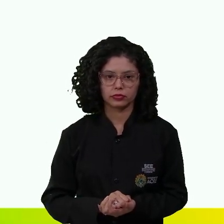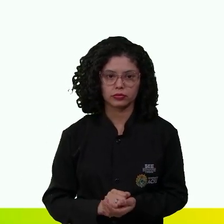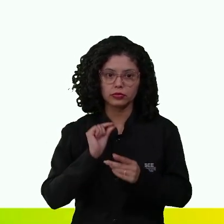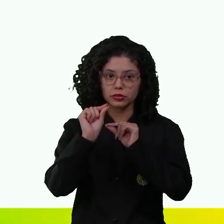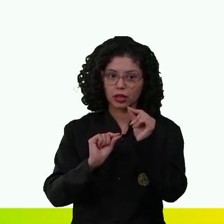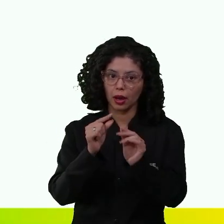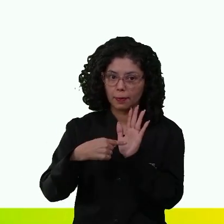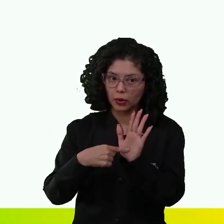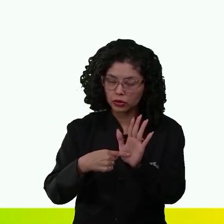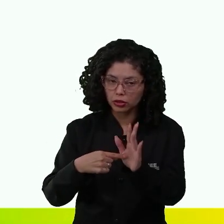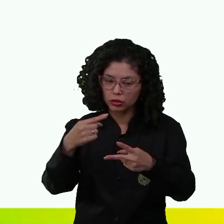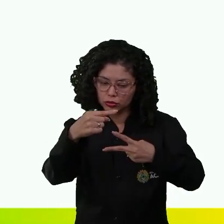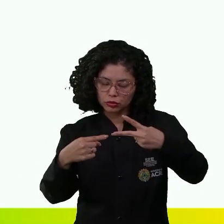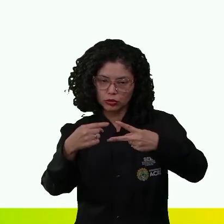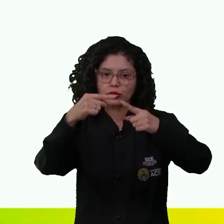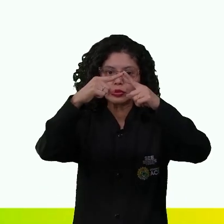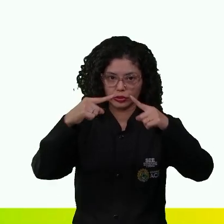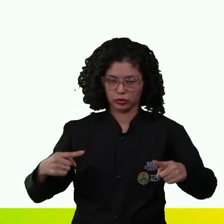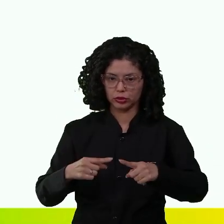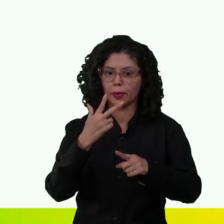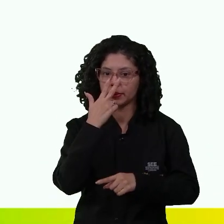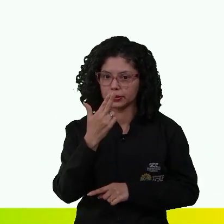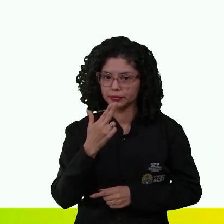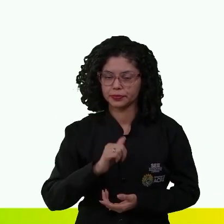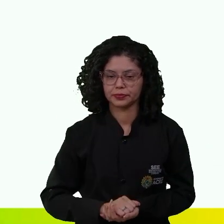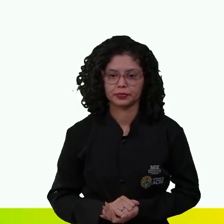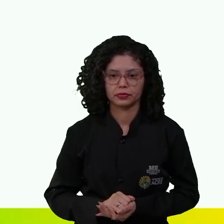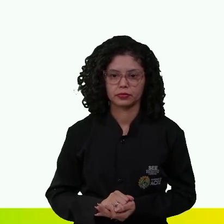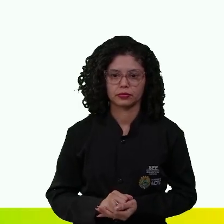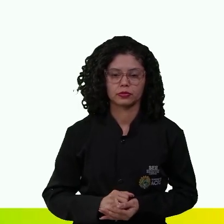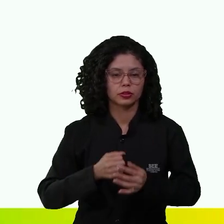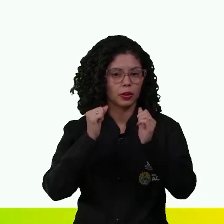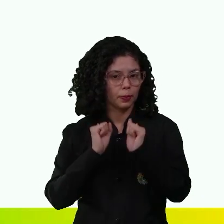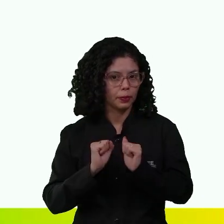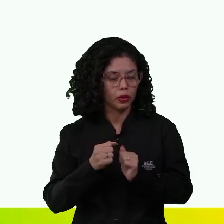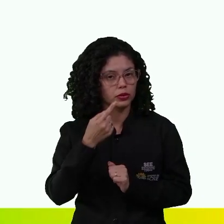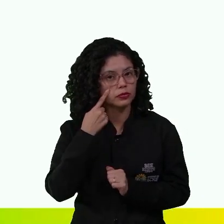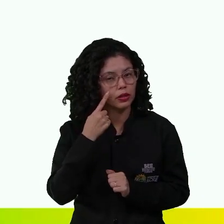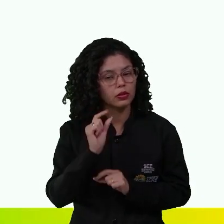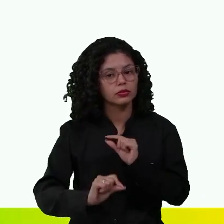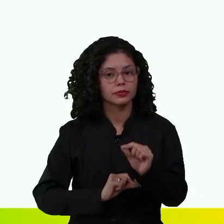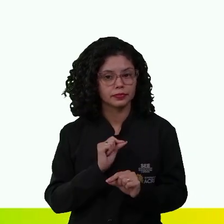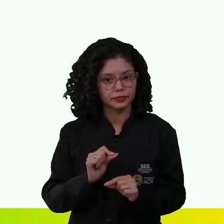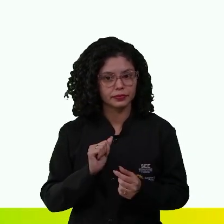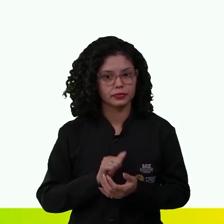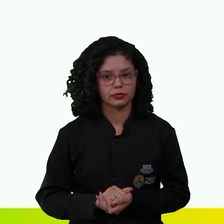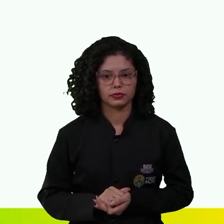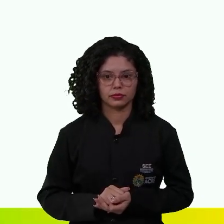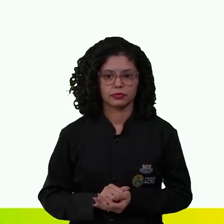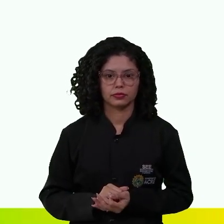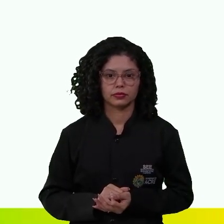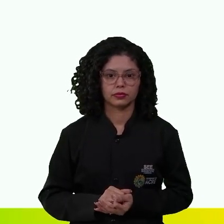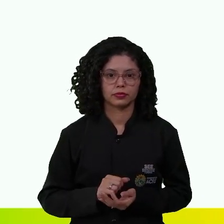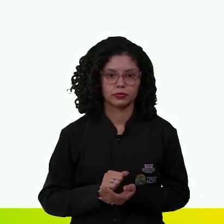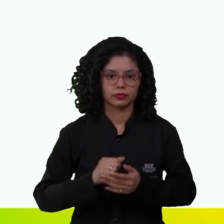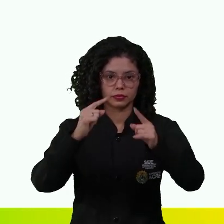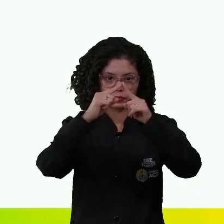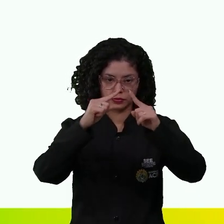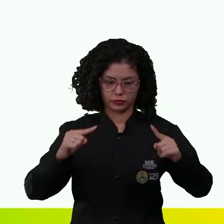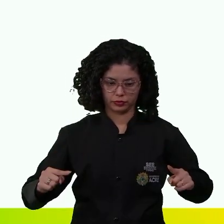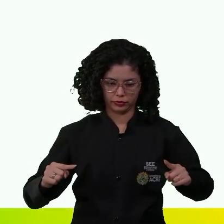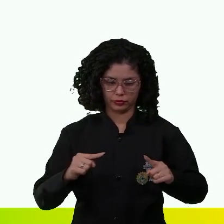para indicar que dois triângulos são semelhantes. Então você pode observar aqui que os